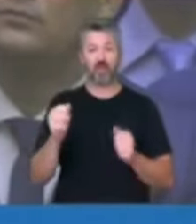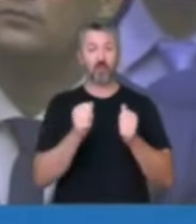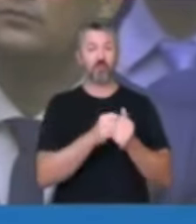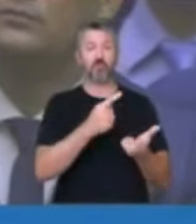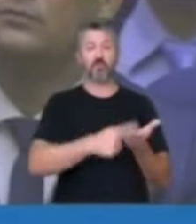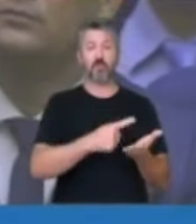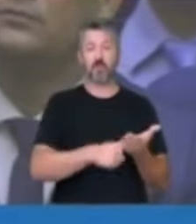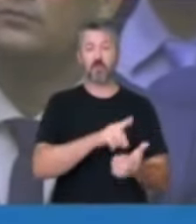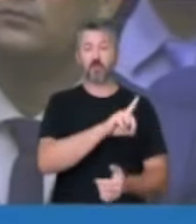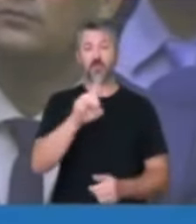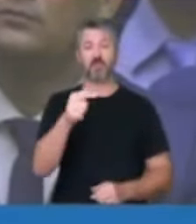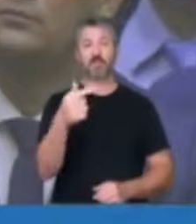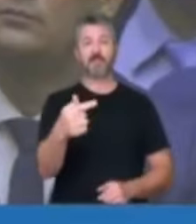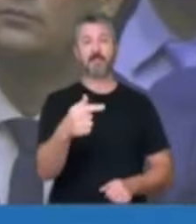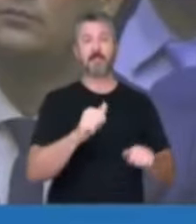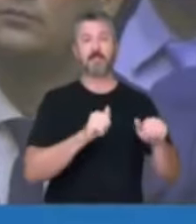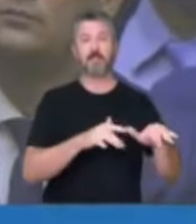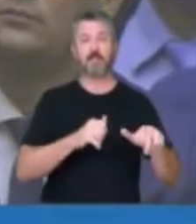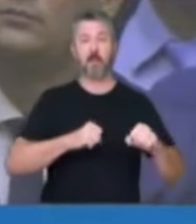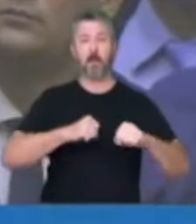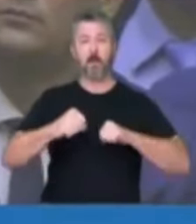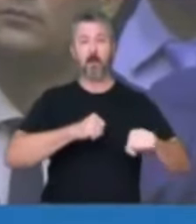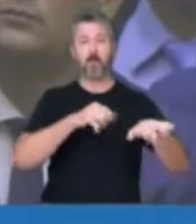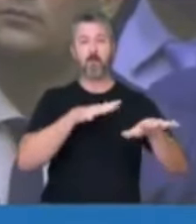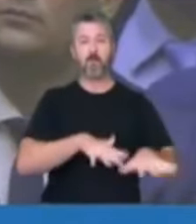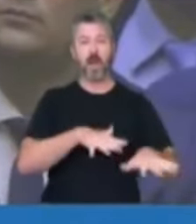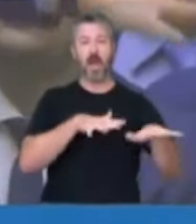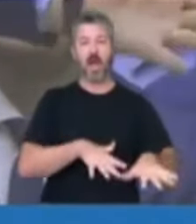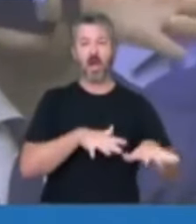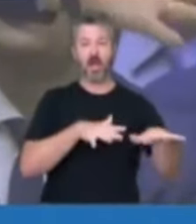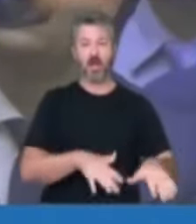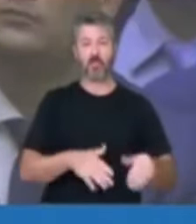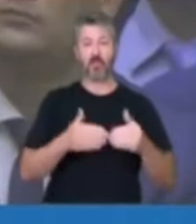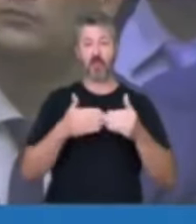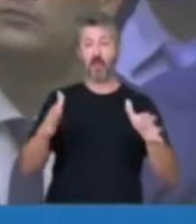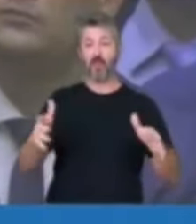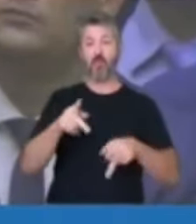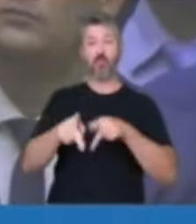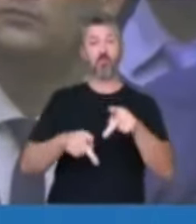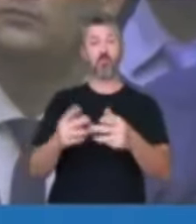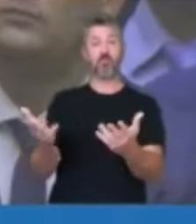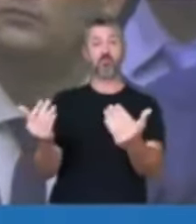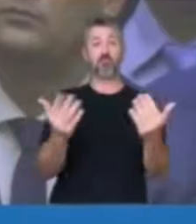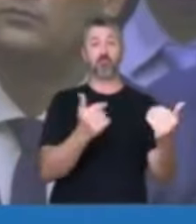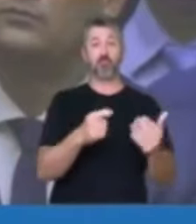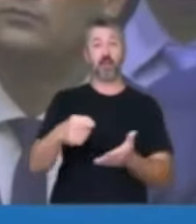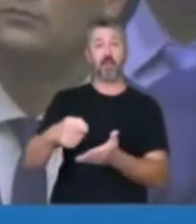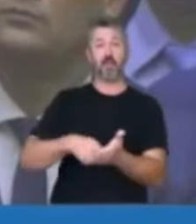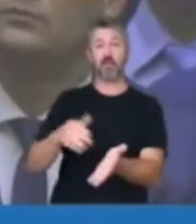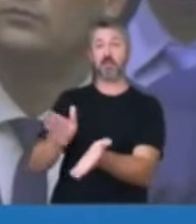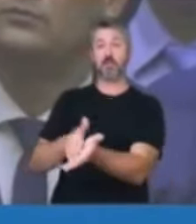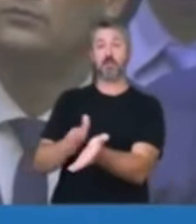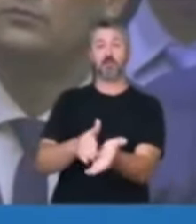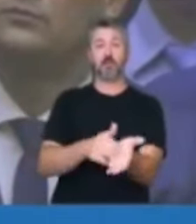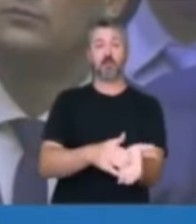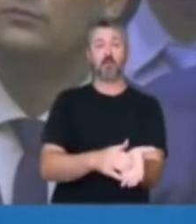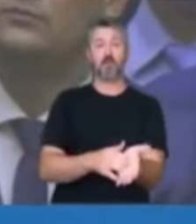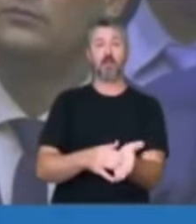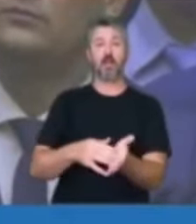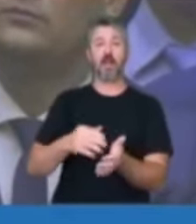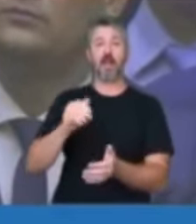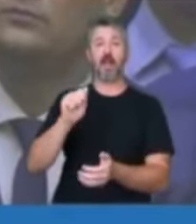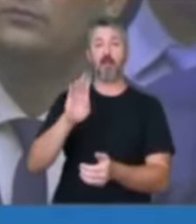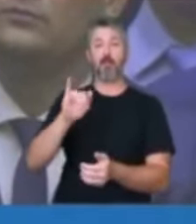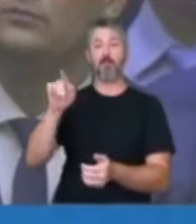para o dia 7 de Setembro uma grande manifestação e abrindo para o público a possibilidade de assinar um abaixo assinado do